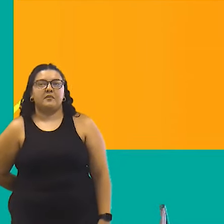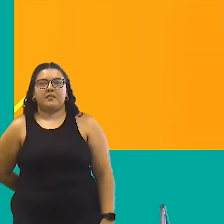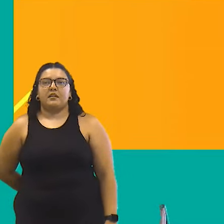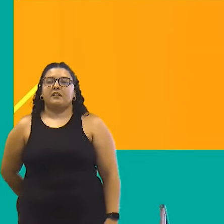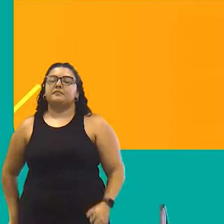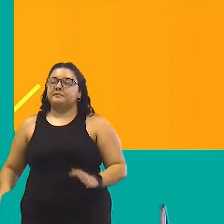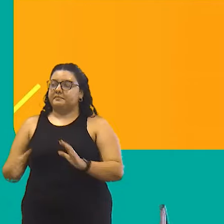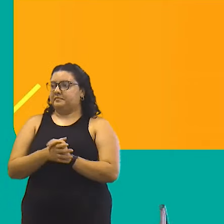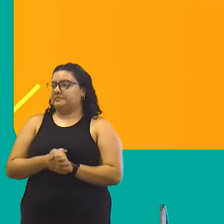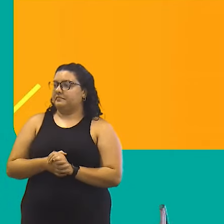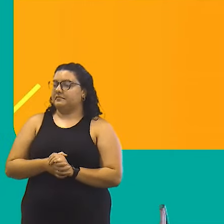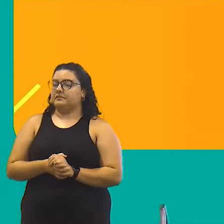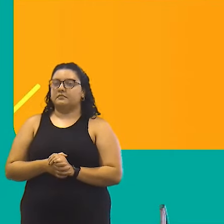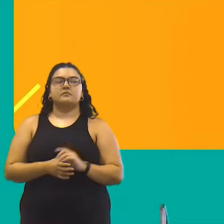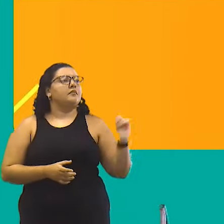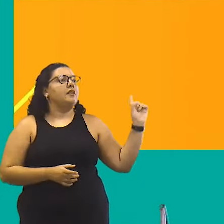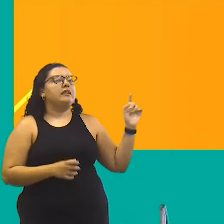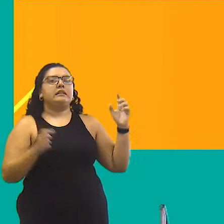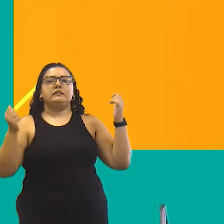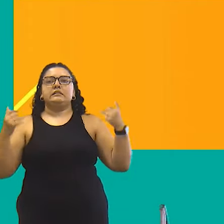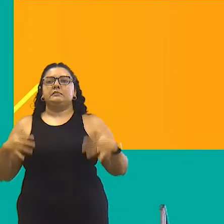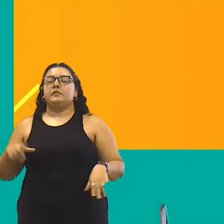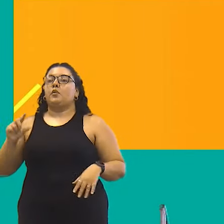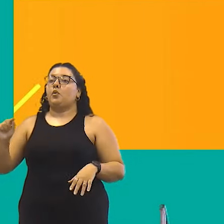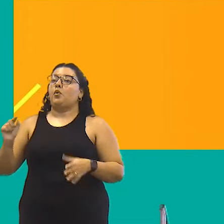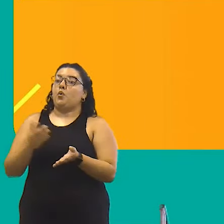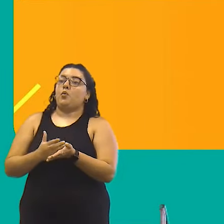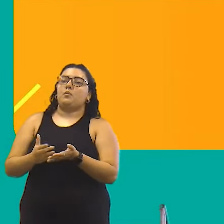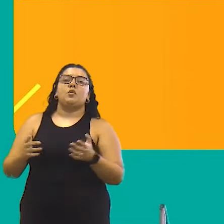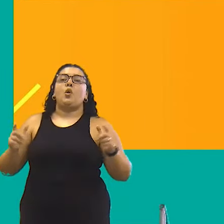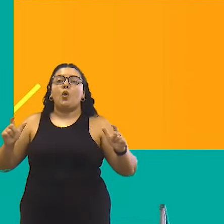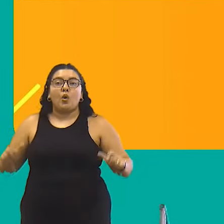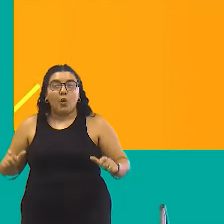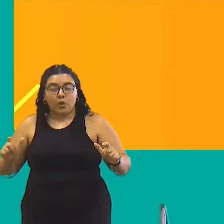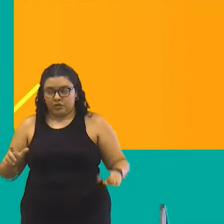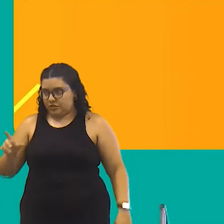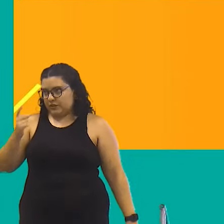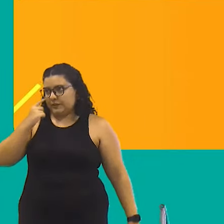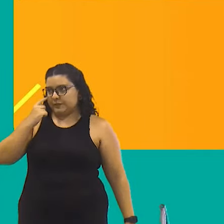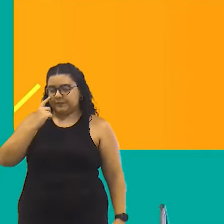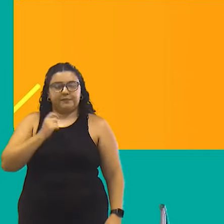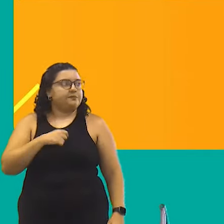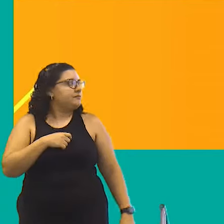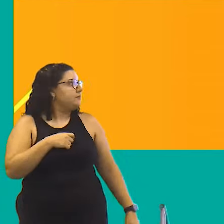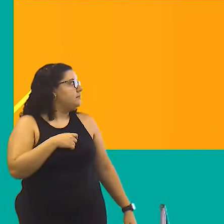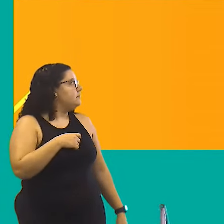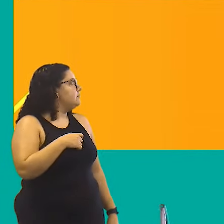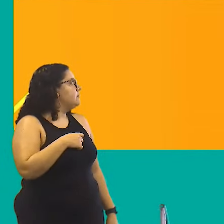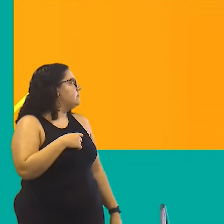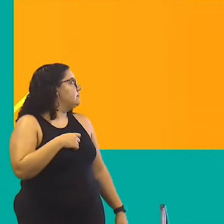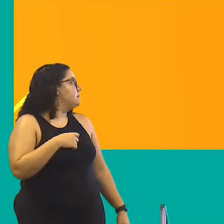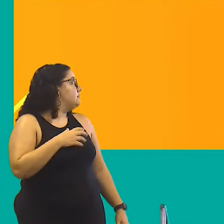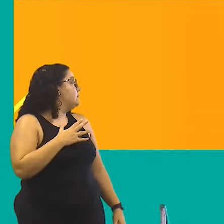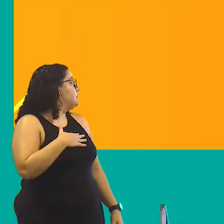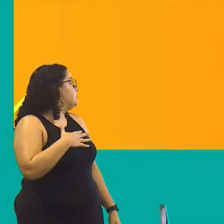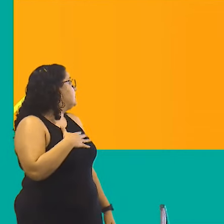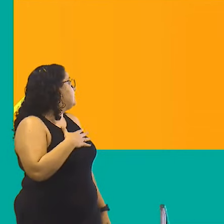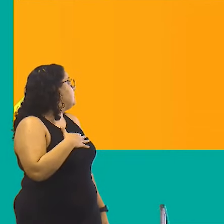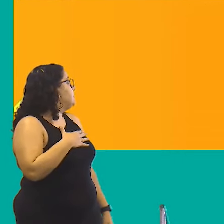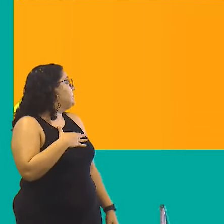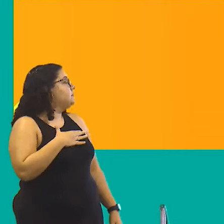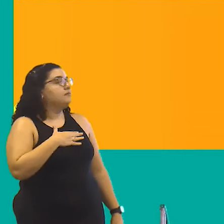Bem, o que diz aqui? A gente começa por onde? Professor, sei lá, pelo